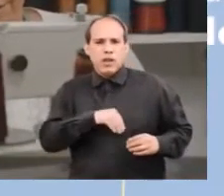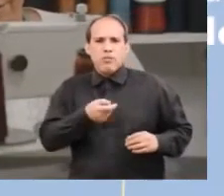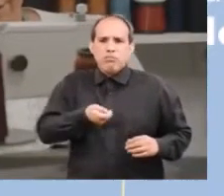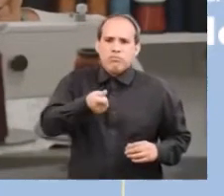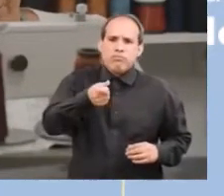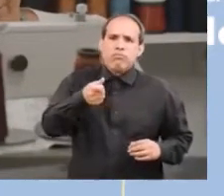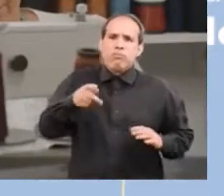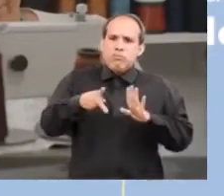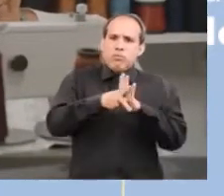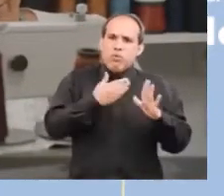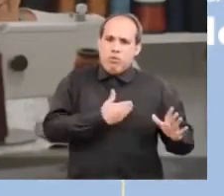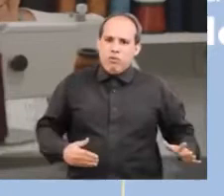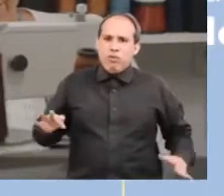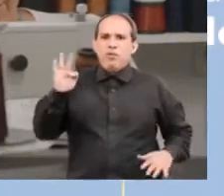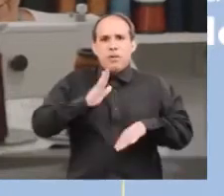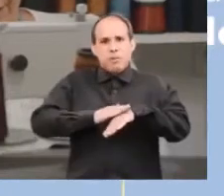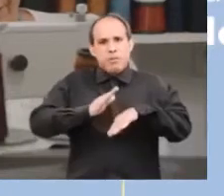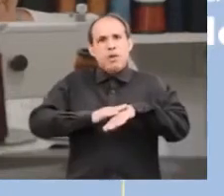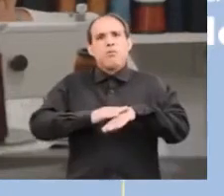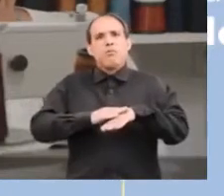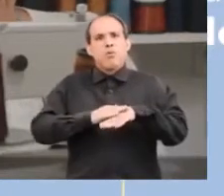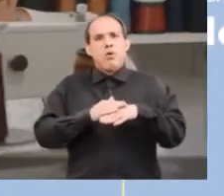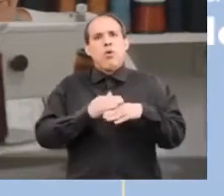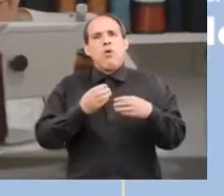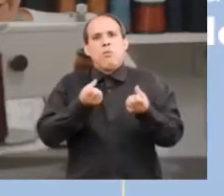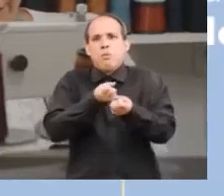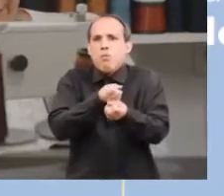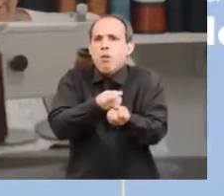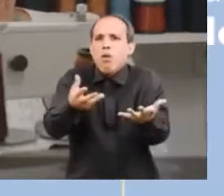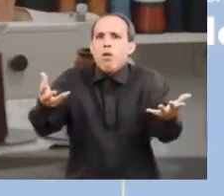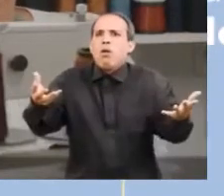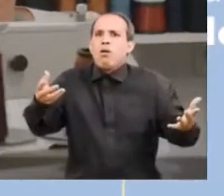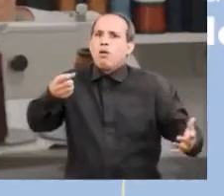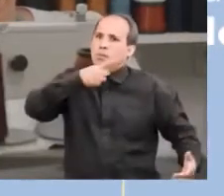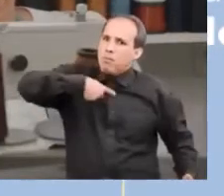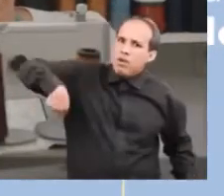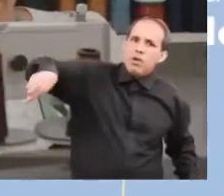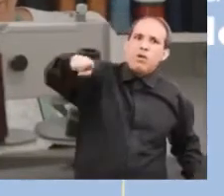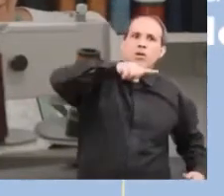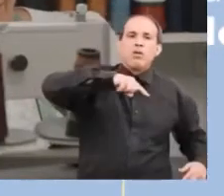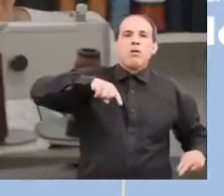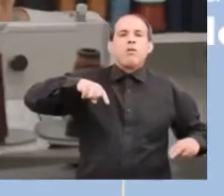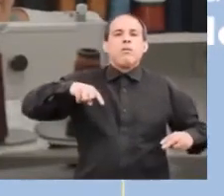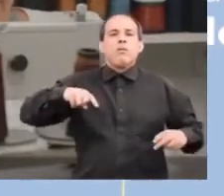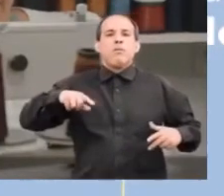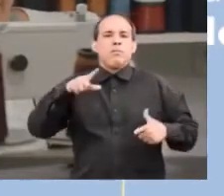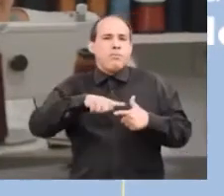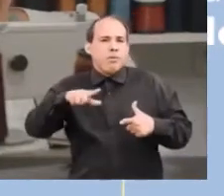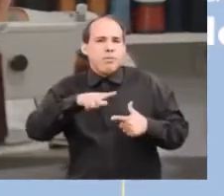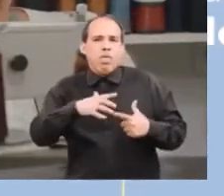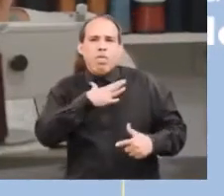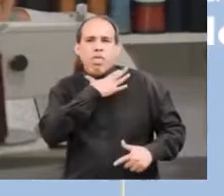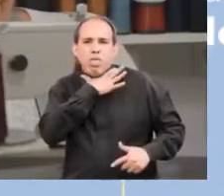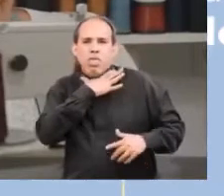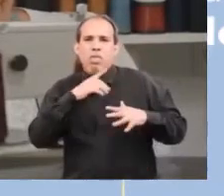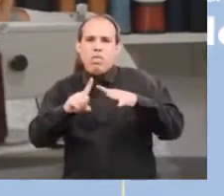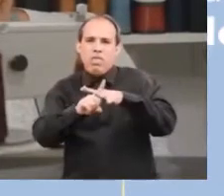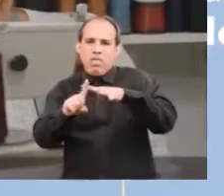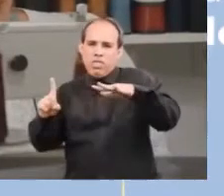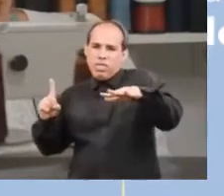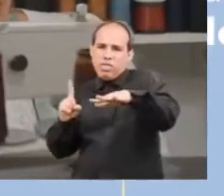desse benefício que o governo federal está oferecendo para nós, né, que estamos nessa